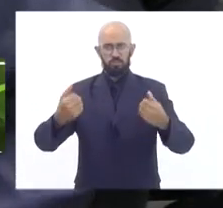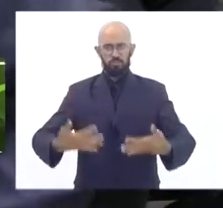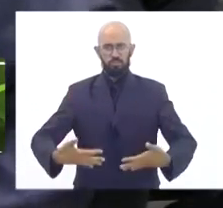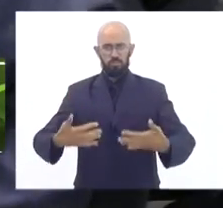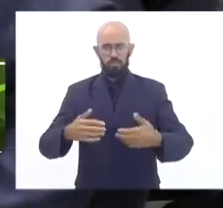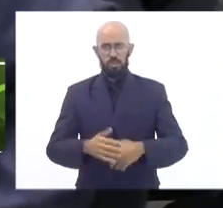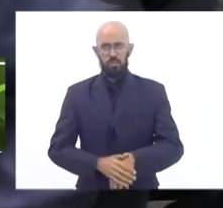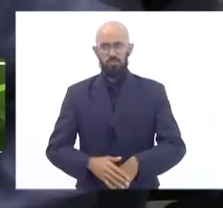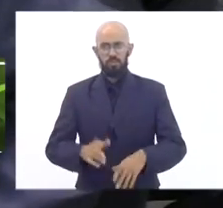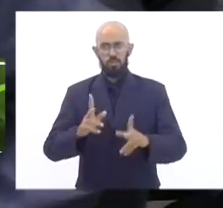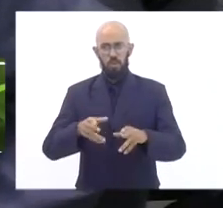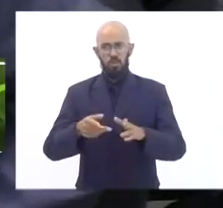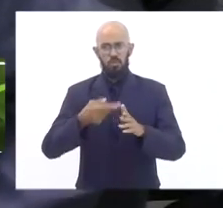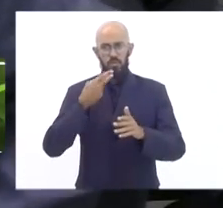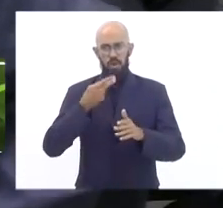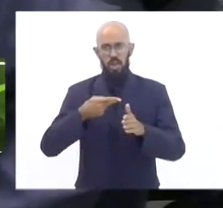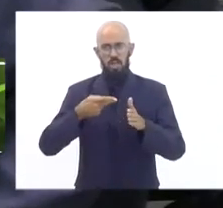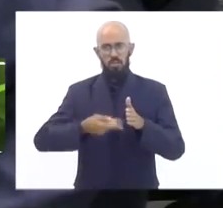dito